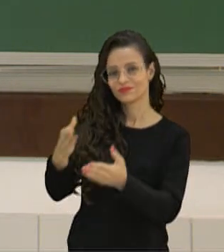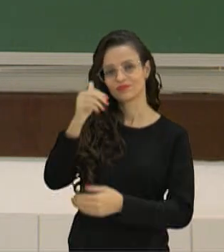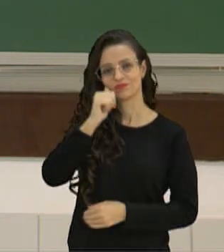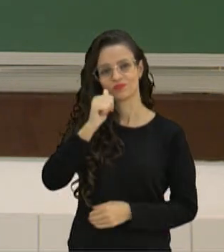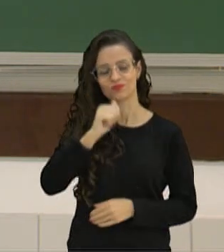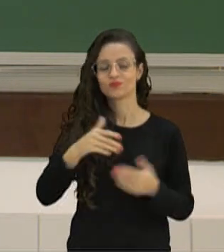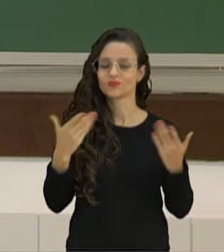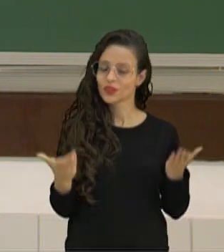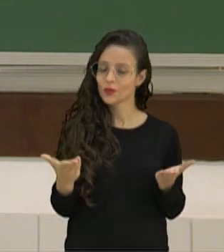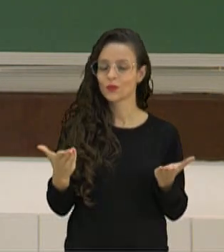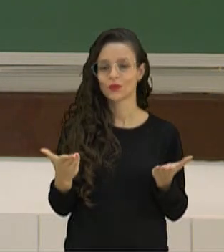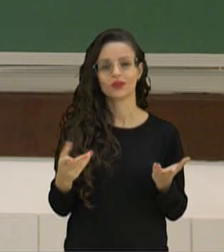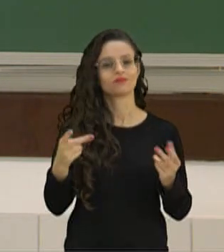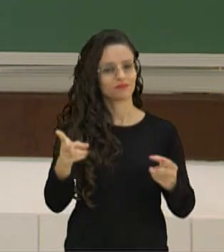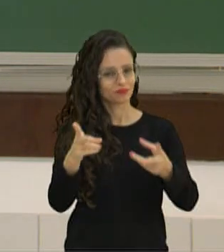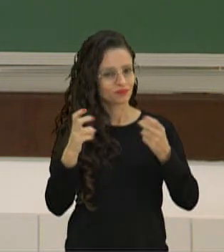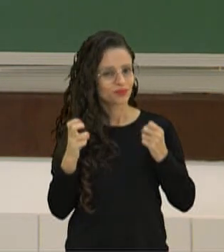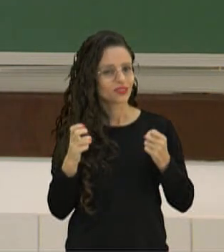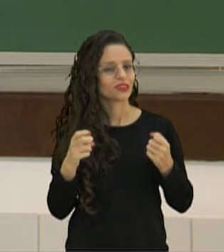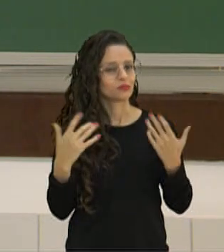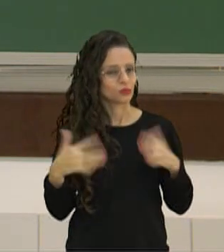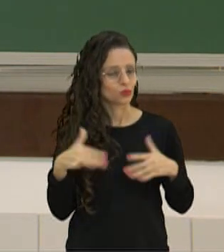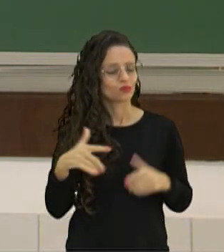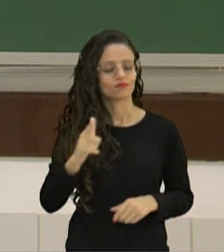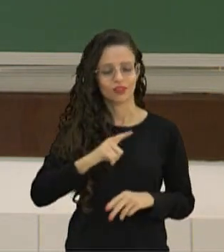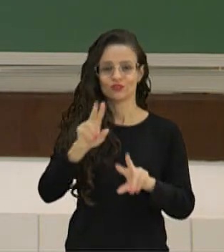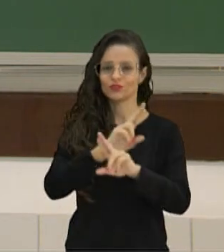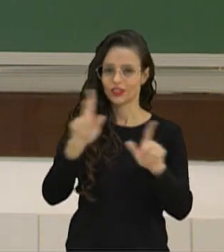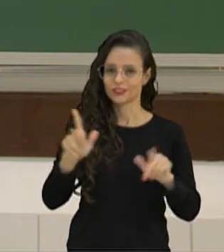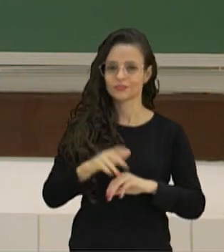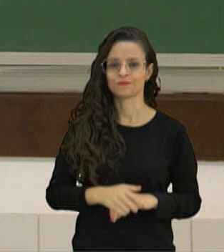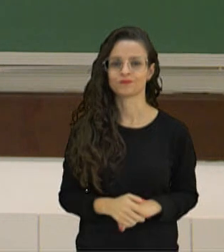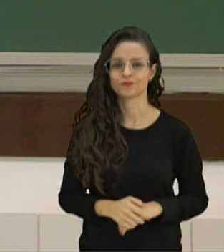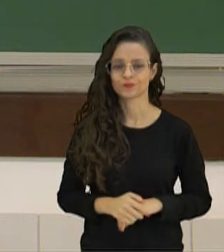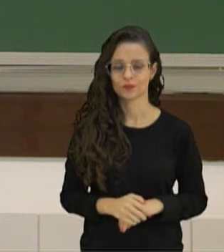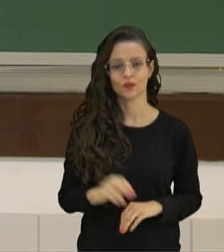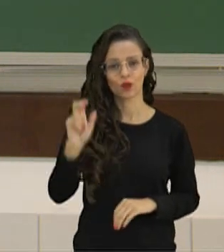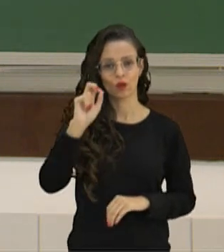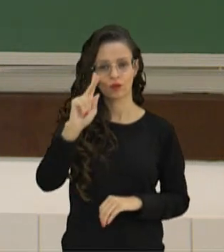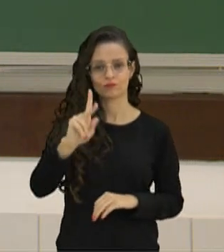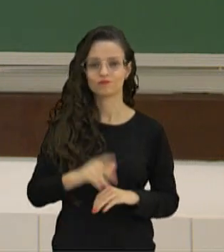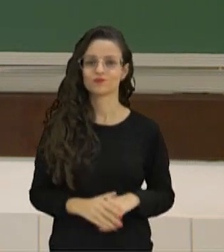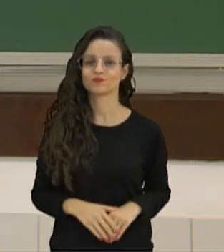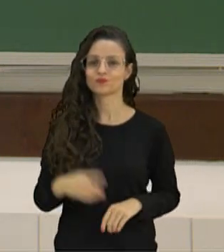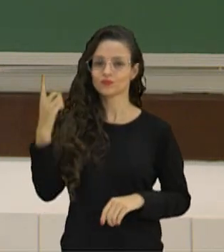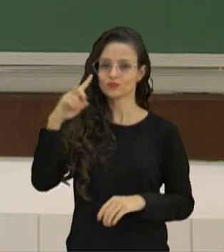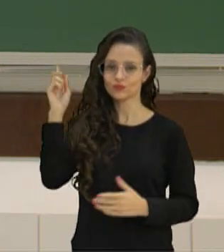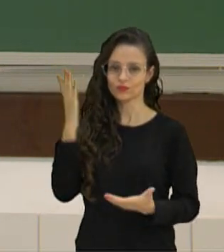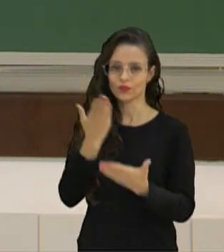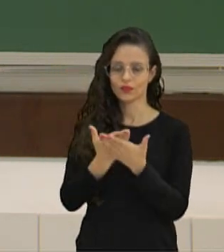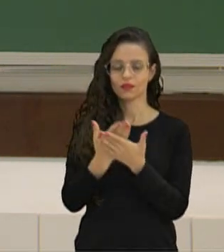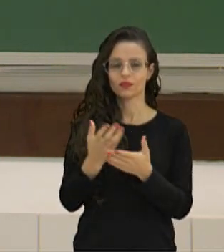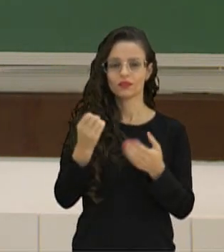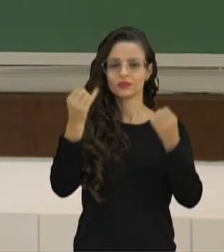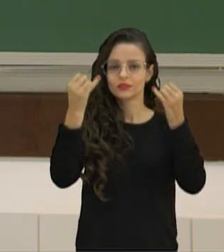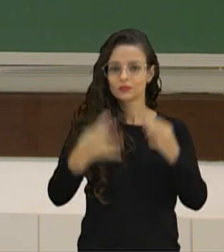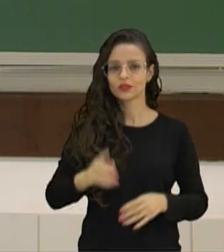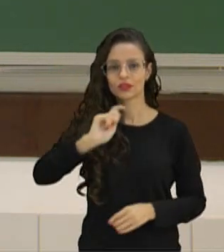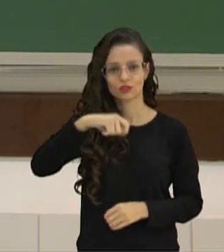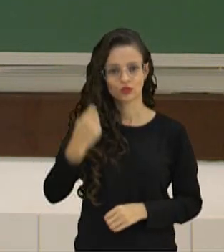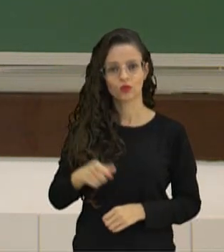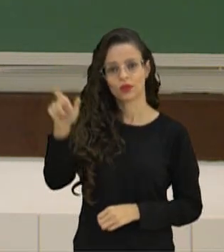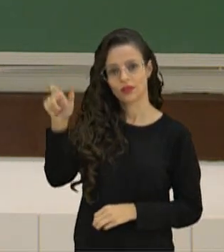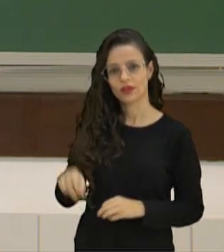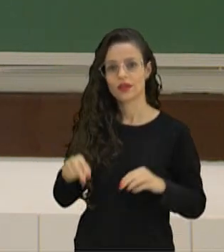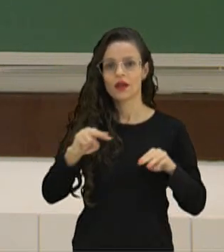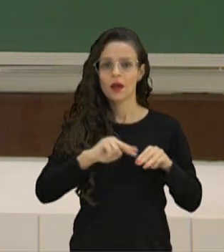Então, por aí a gente já vê a diferença, tá bom? Mas vamos lá. Na aula anterior, eu falei para vocês sobre o Mendel,